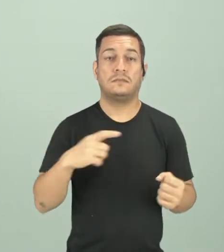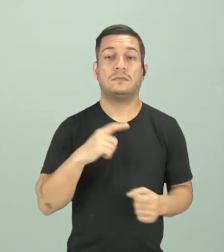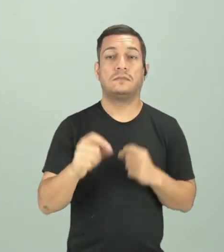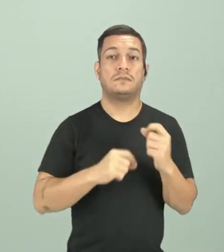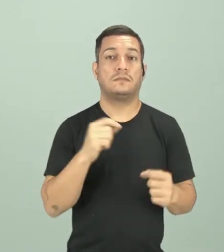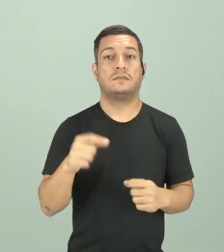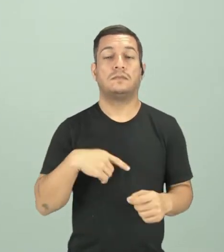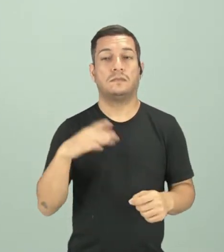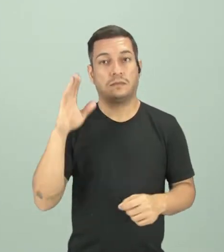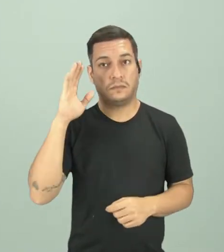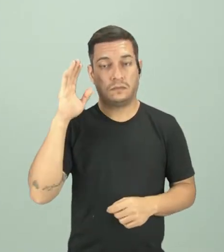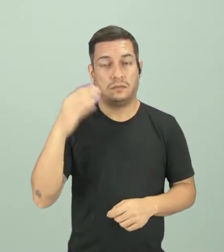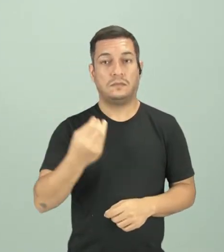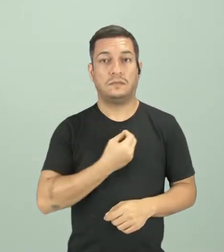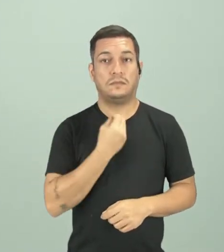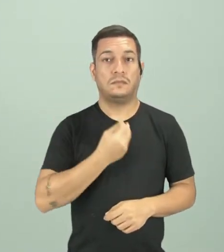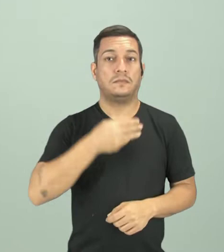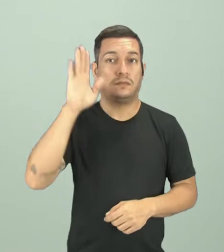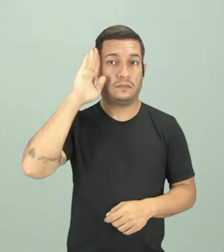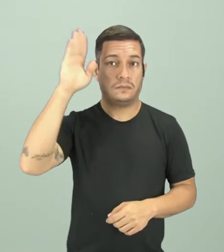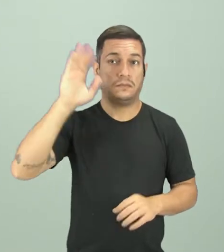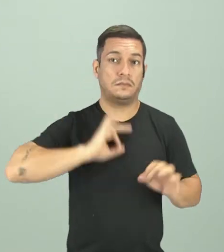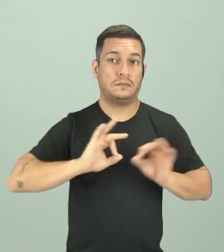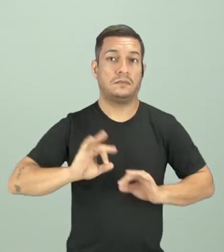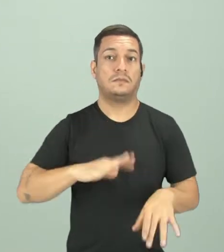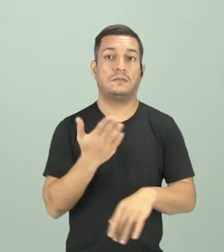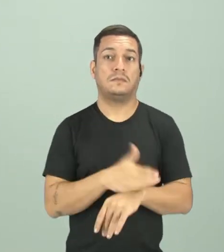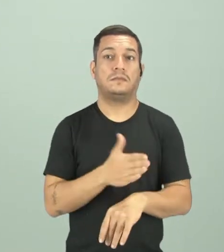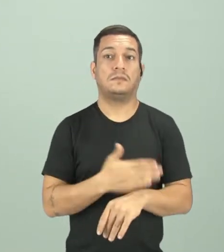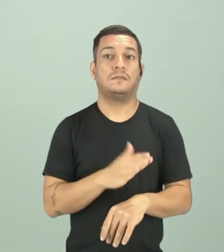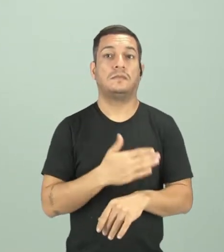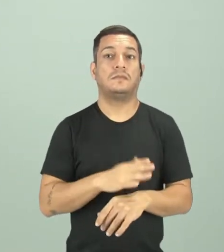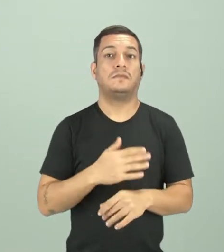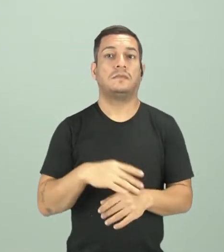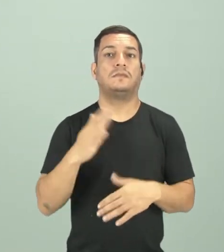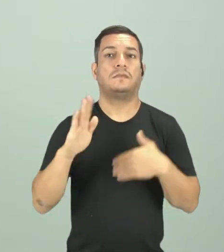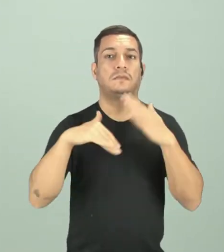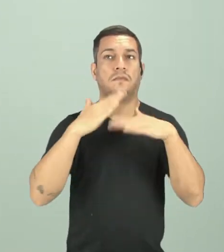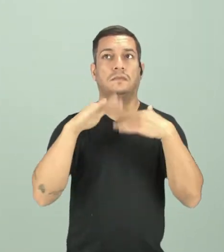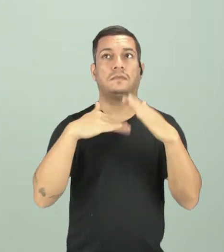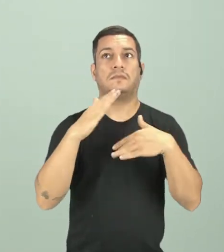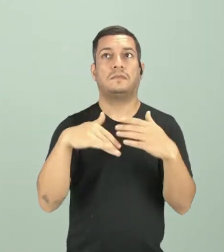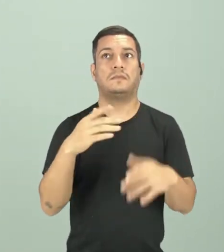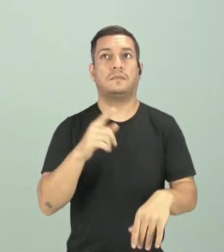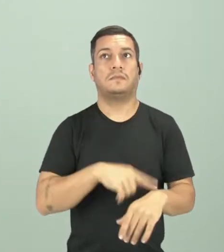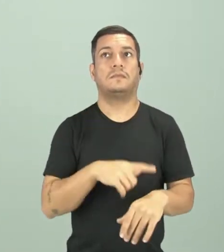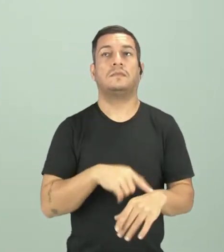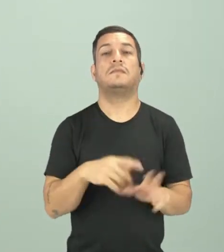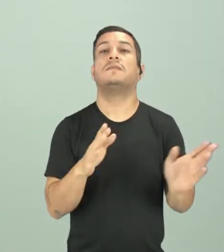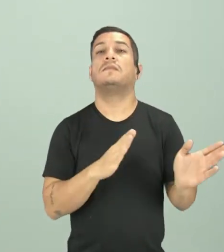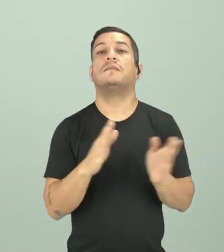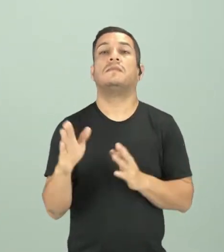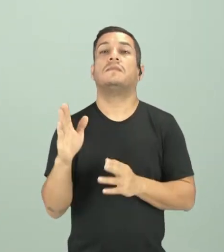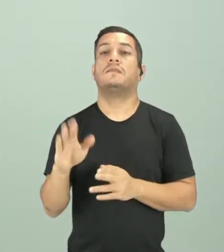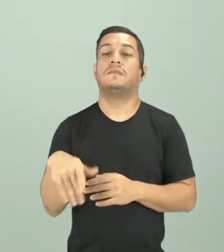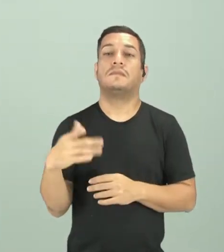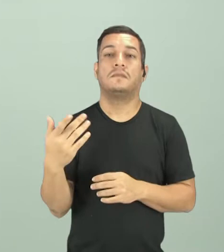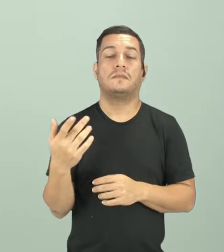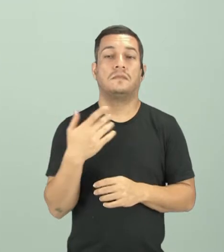cunho militarista, tinha um cunho de treinamento, Foram desenvolvidos nesse momento